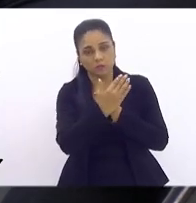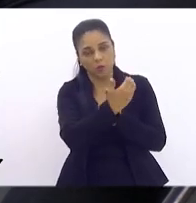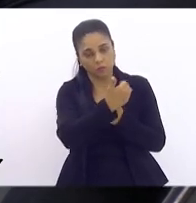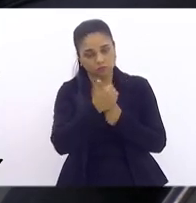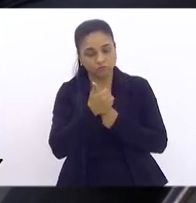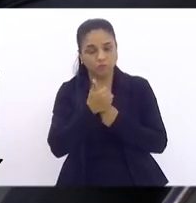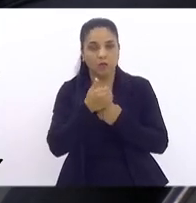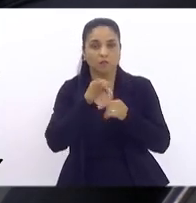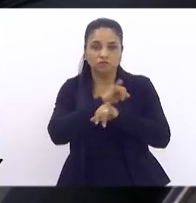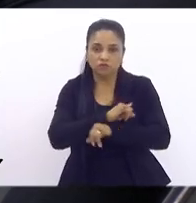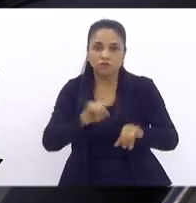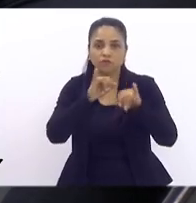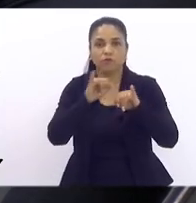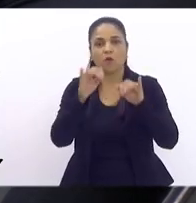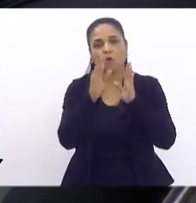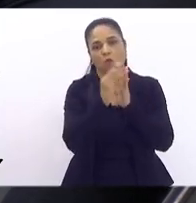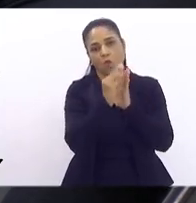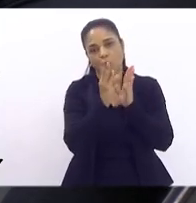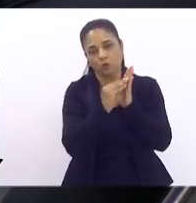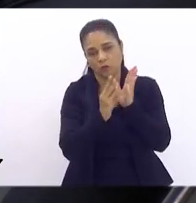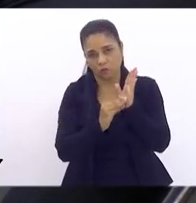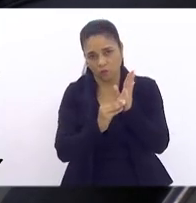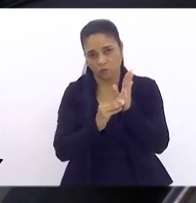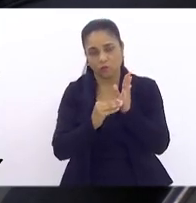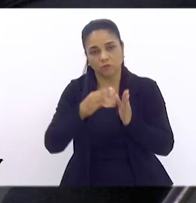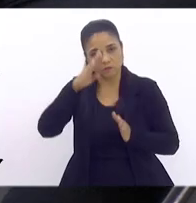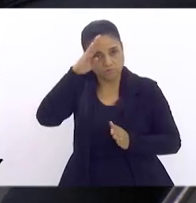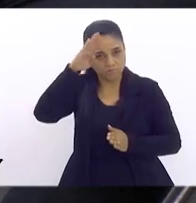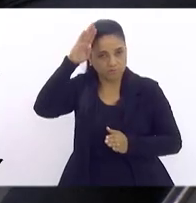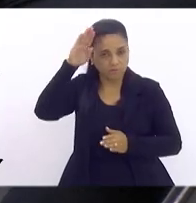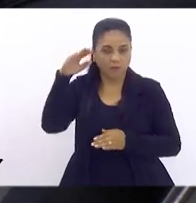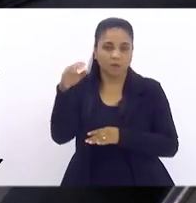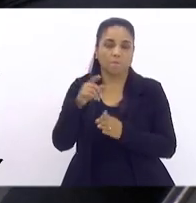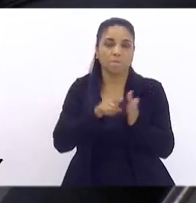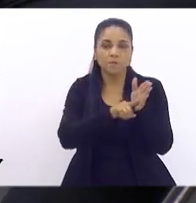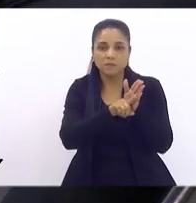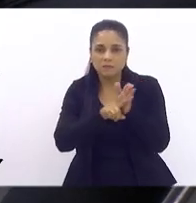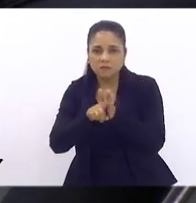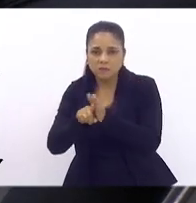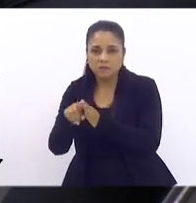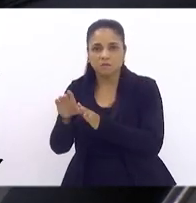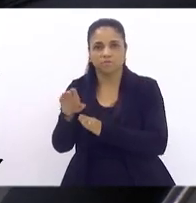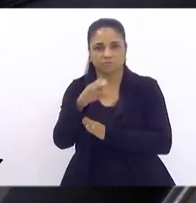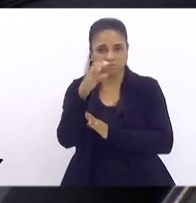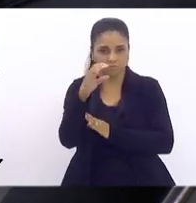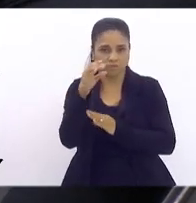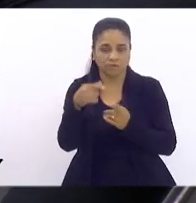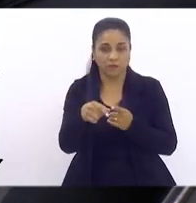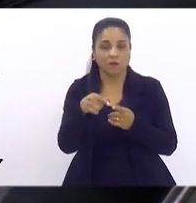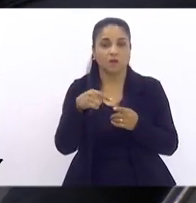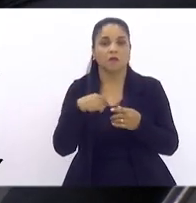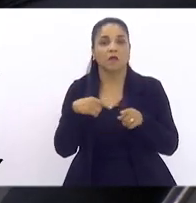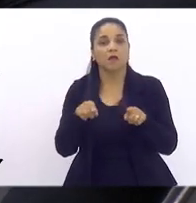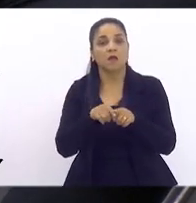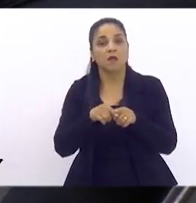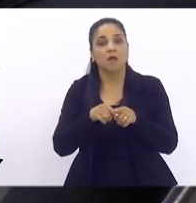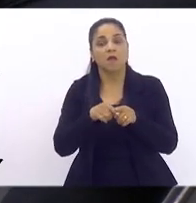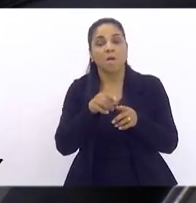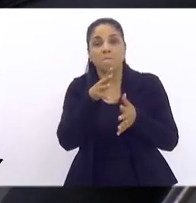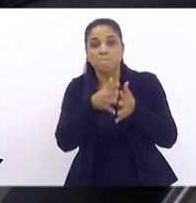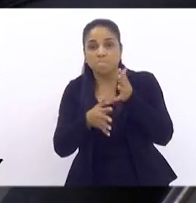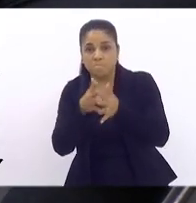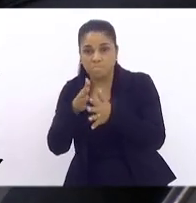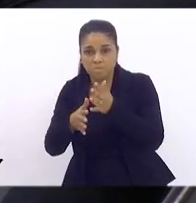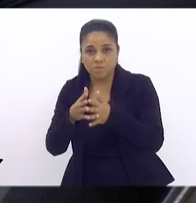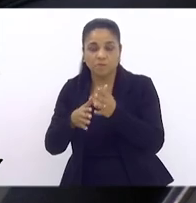da pesquisa acadêmica delas né E aí elas fizeram um termo circunstanciado de perturbação da Tranquilidade que é